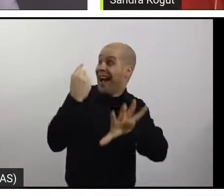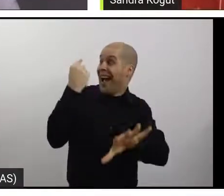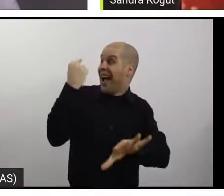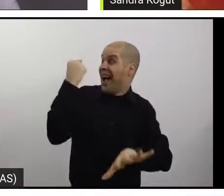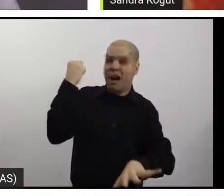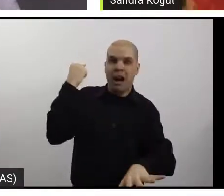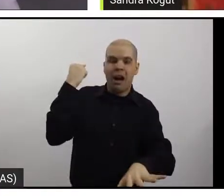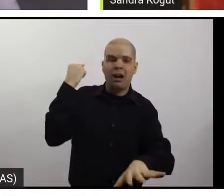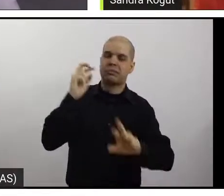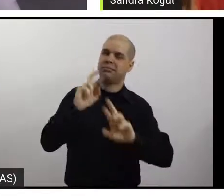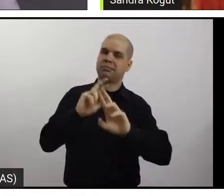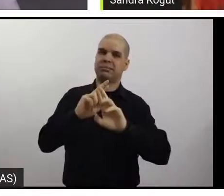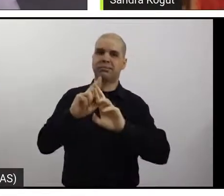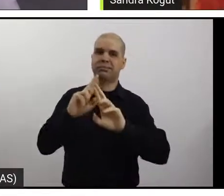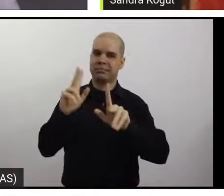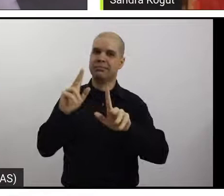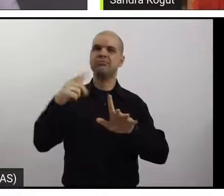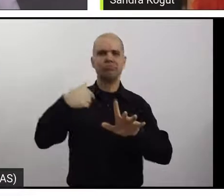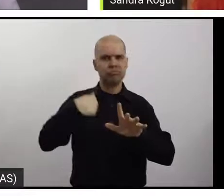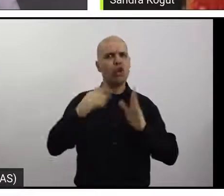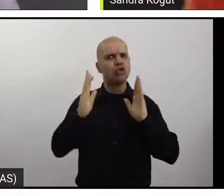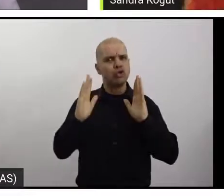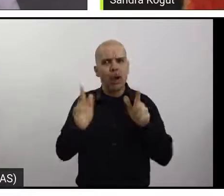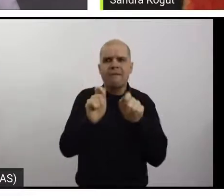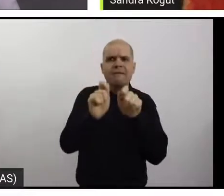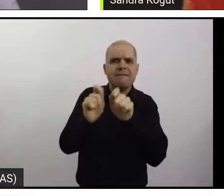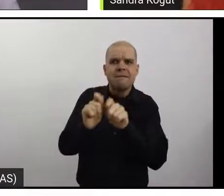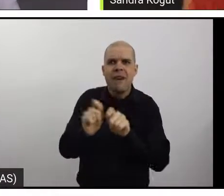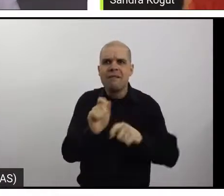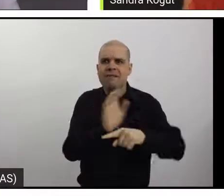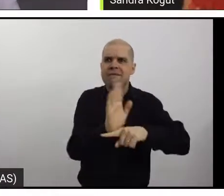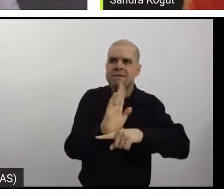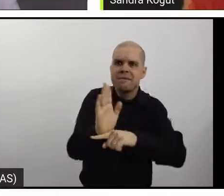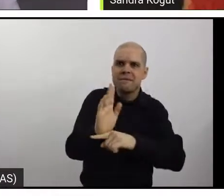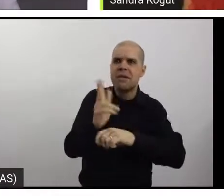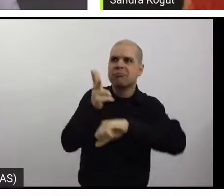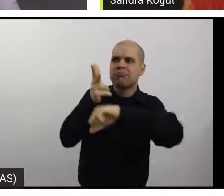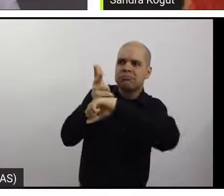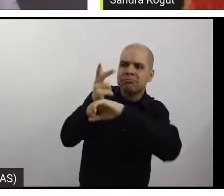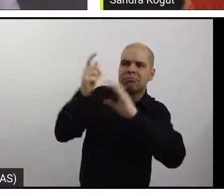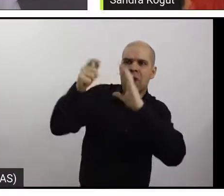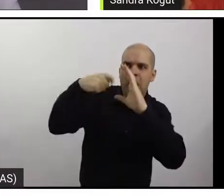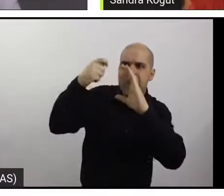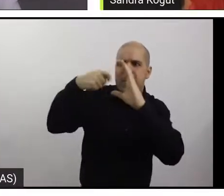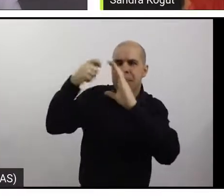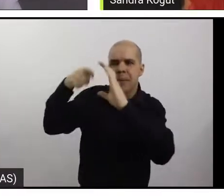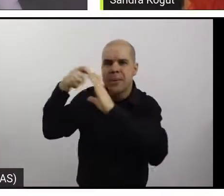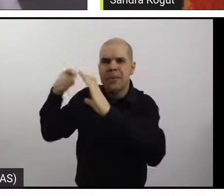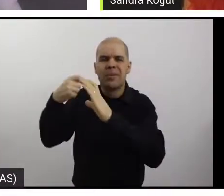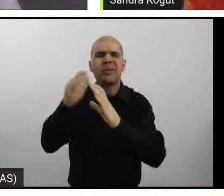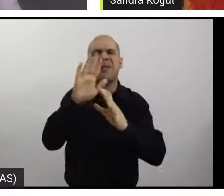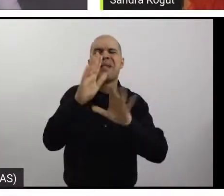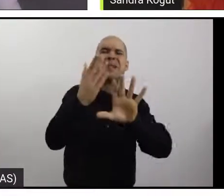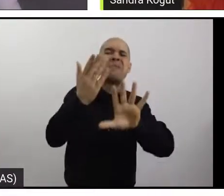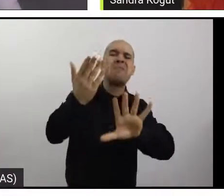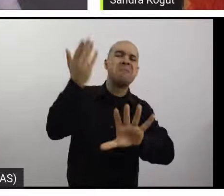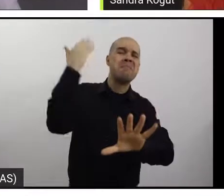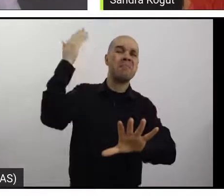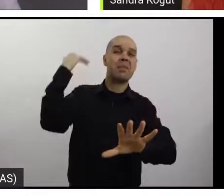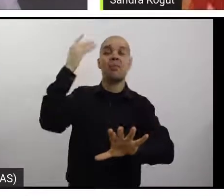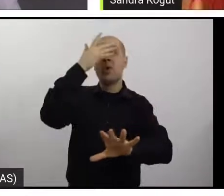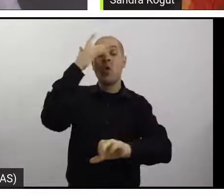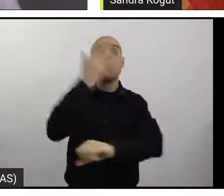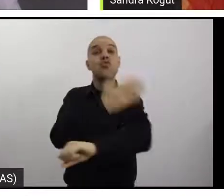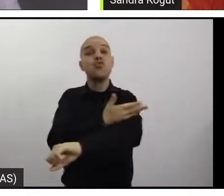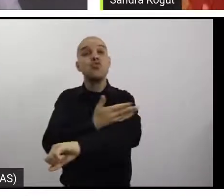né? E da qual eu participei, que começou a fazer vídeo quando o vídeo não era praticamente nada ainda, né?